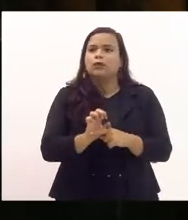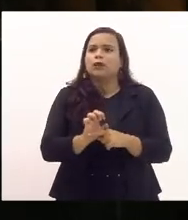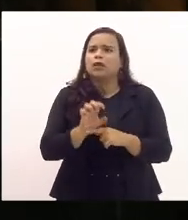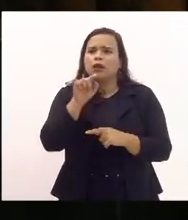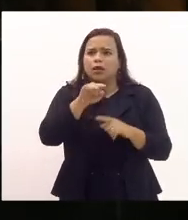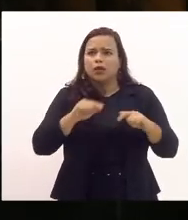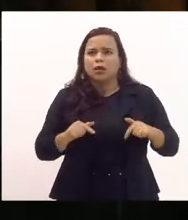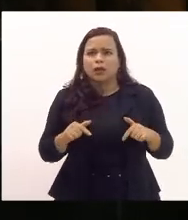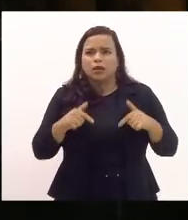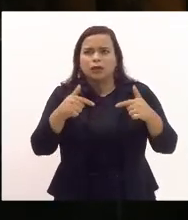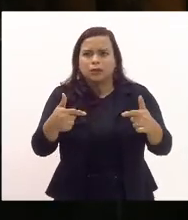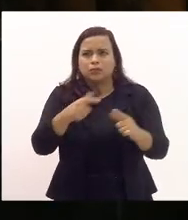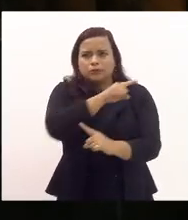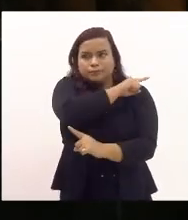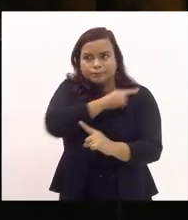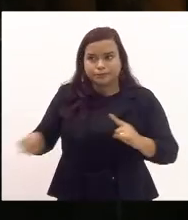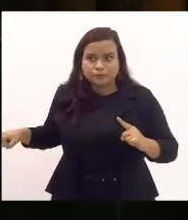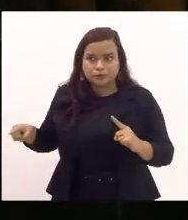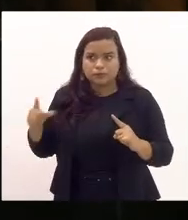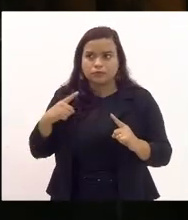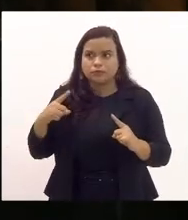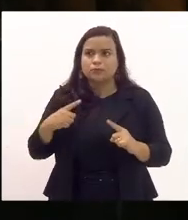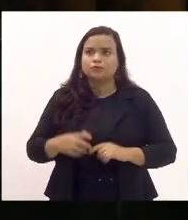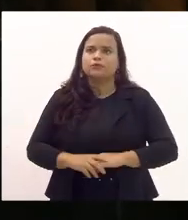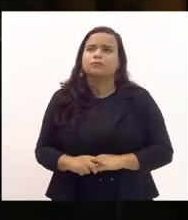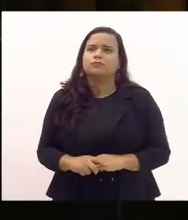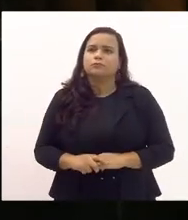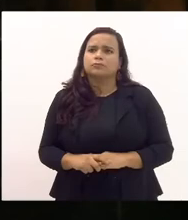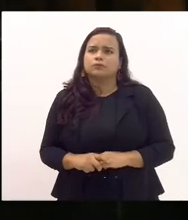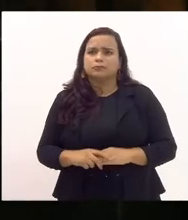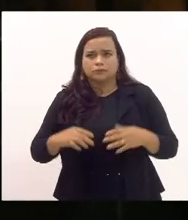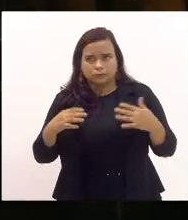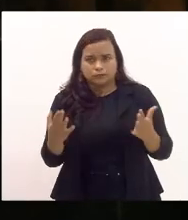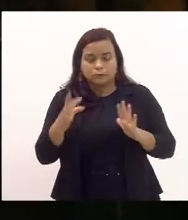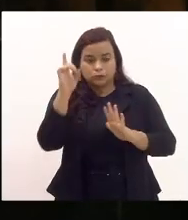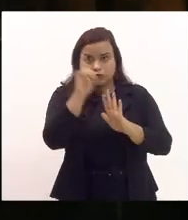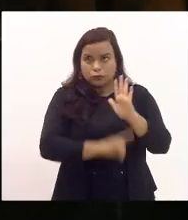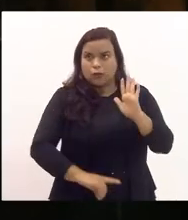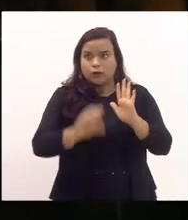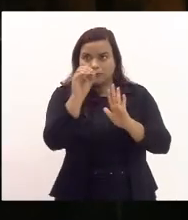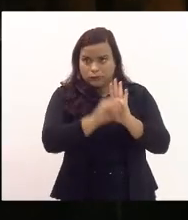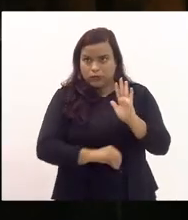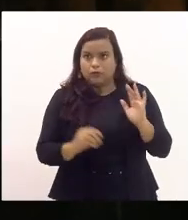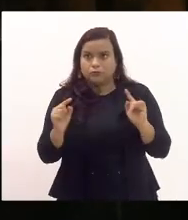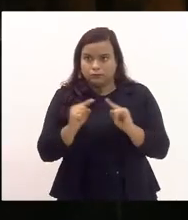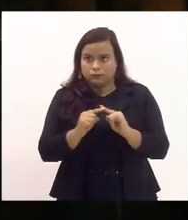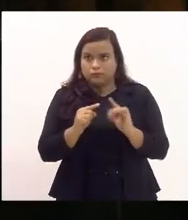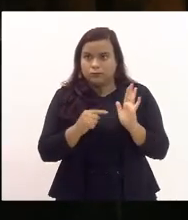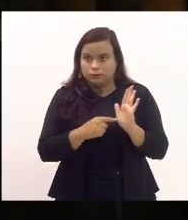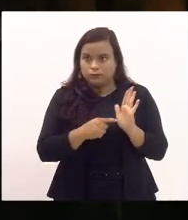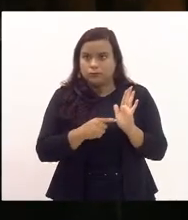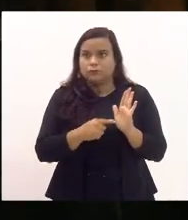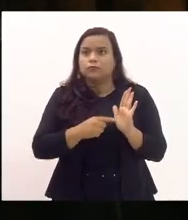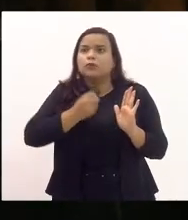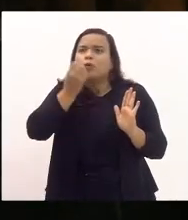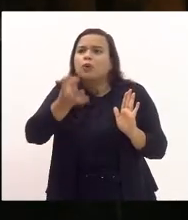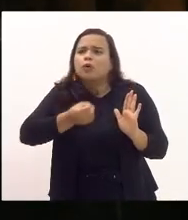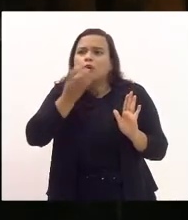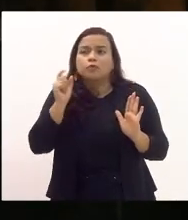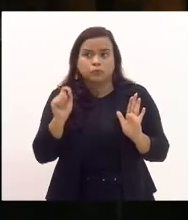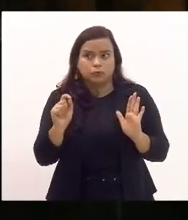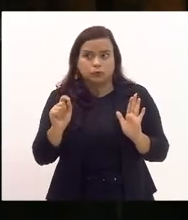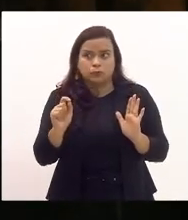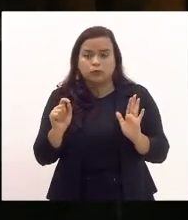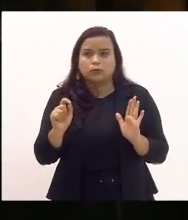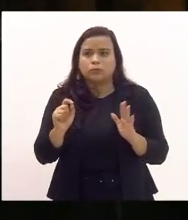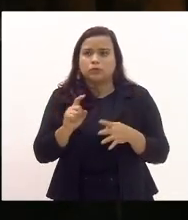está proibida e nesse mesmo Diário Oficial foi relatado